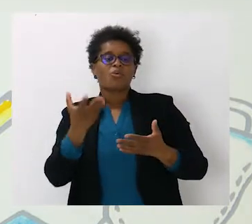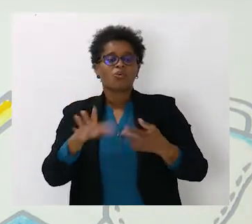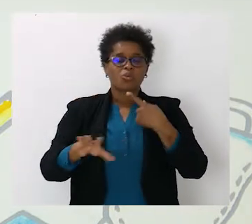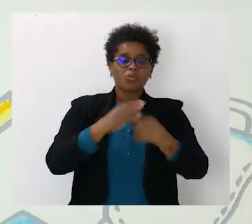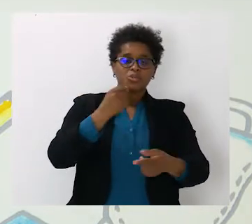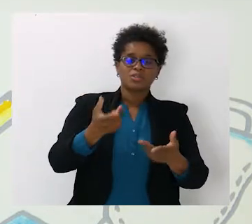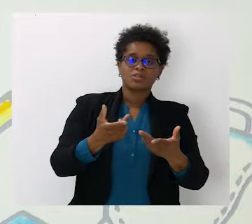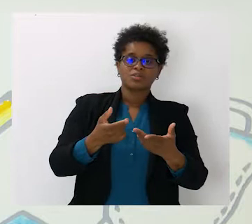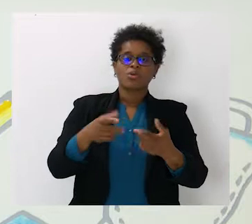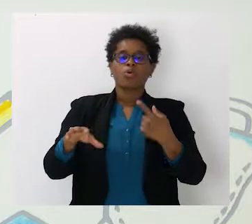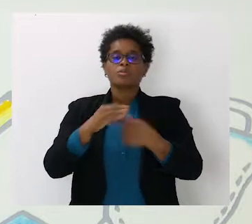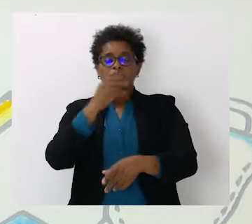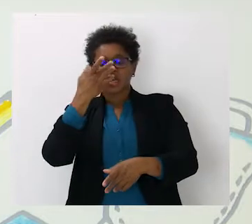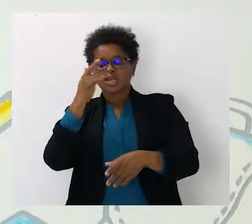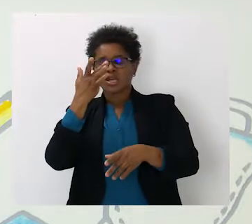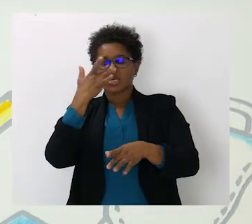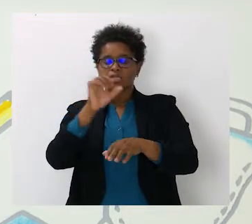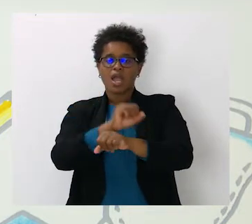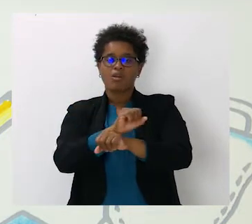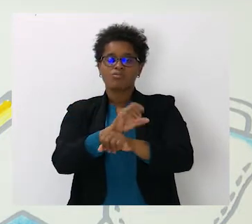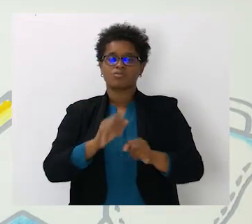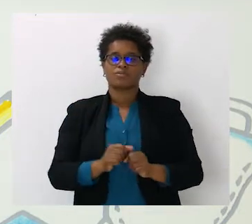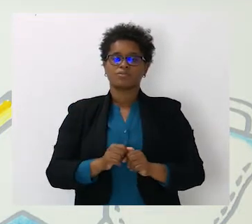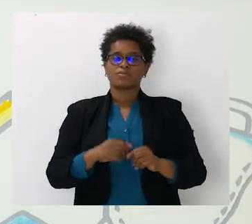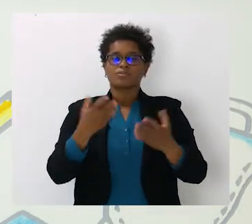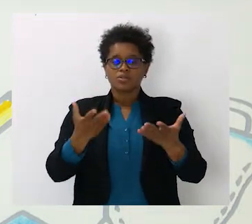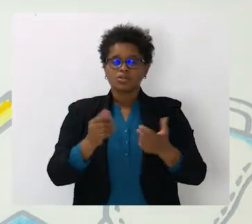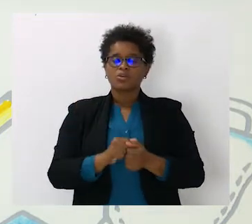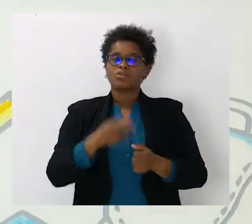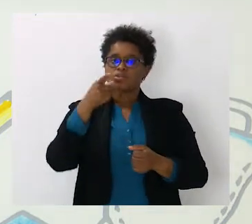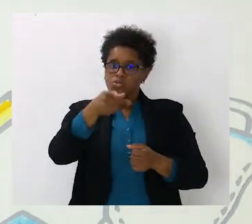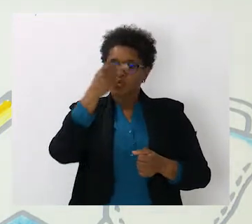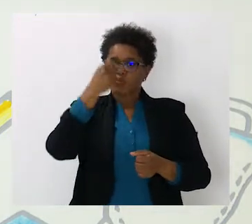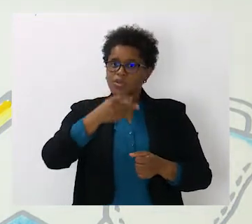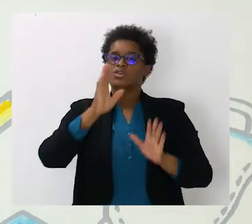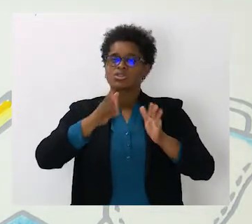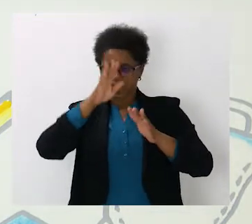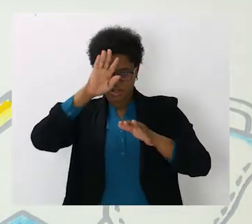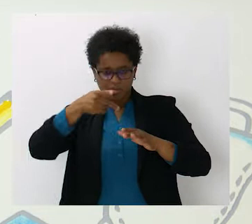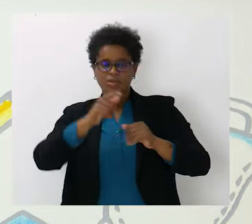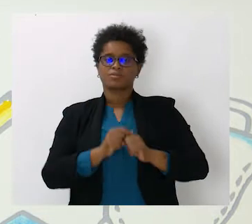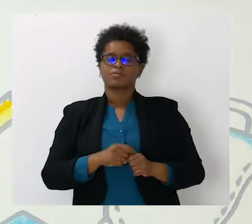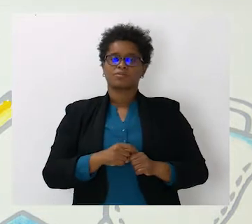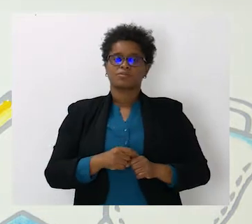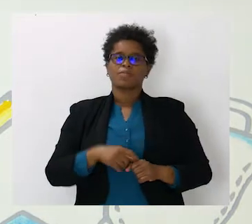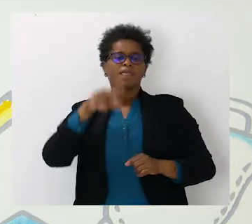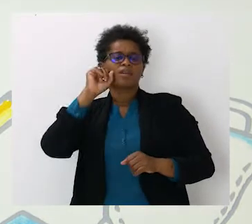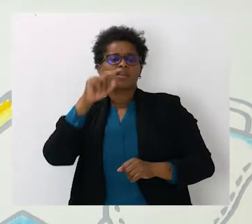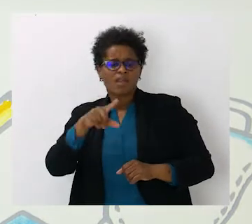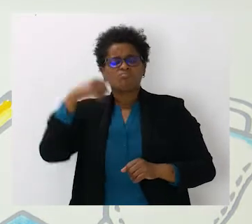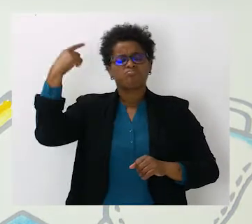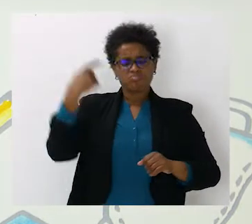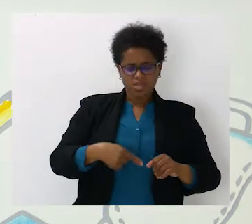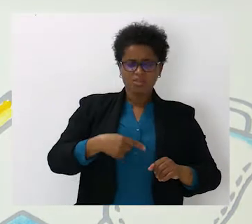Como se conseguia obter escravo. Portanto, fique já sabendo que